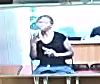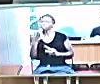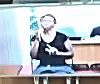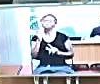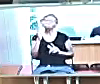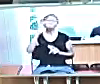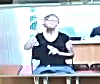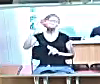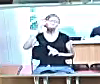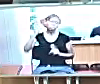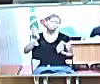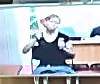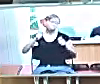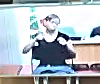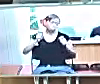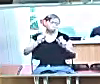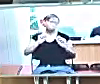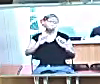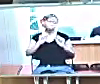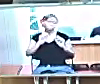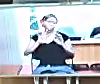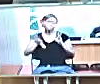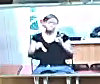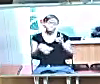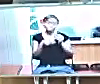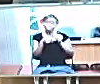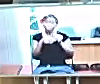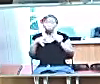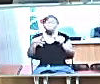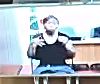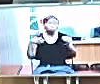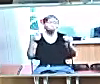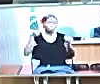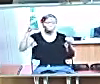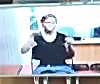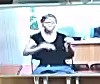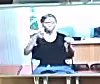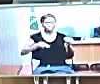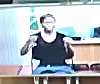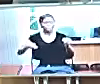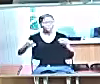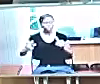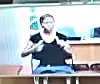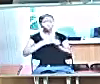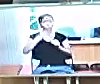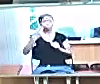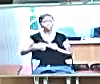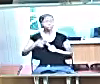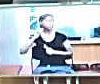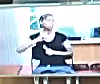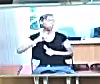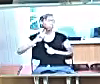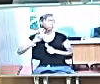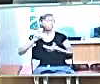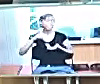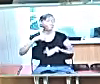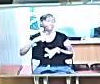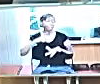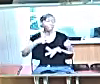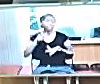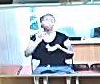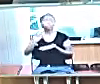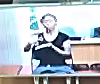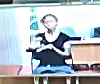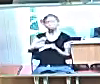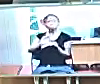poderíamos é compensar toda a dívida pública que o estado de minas gerais tem com a união com esses recursos